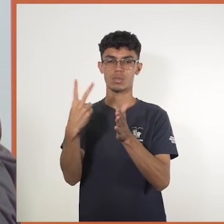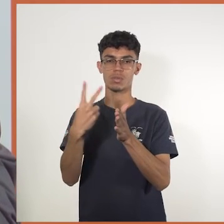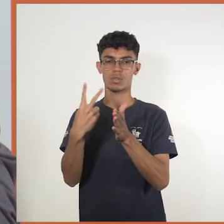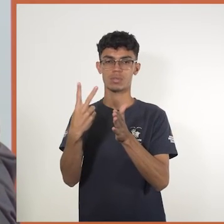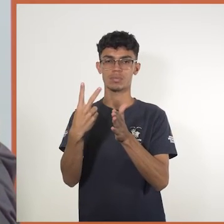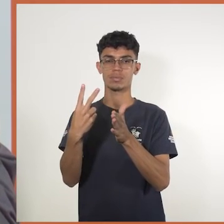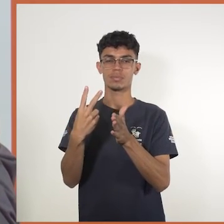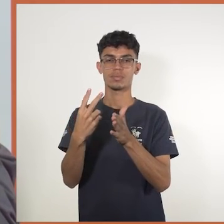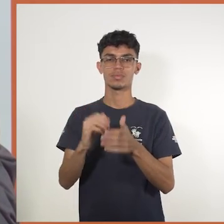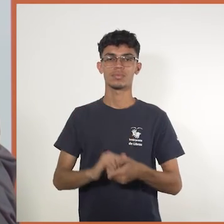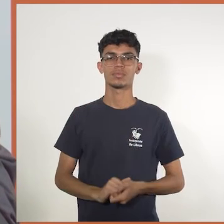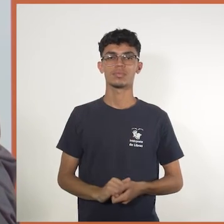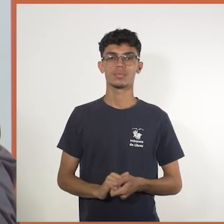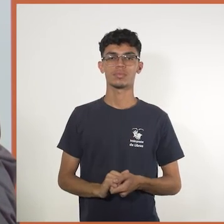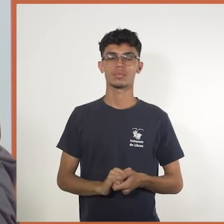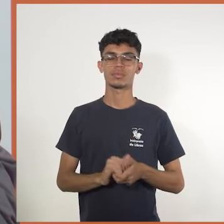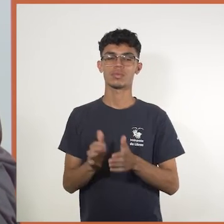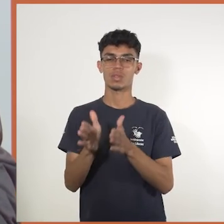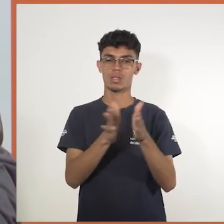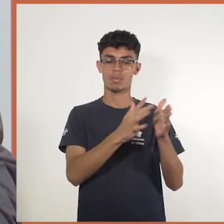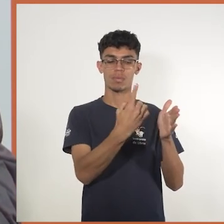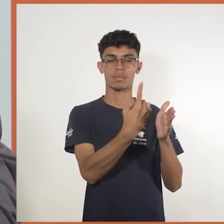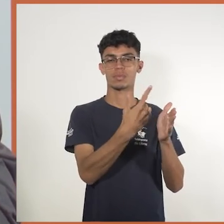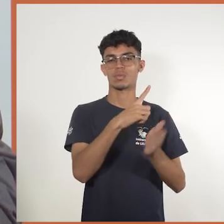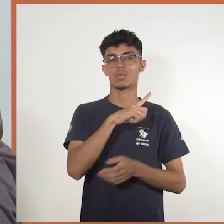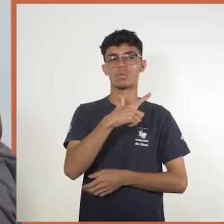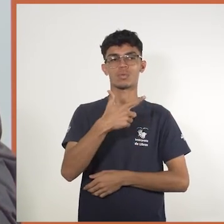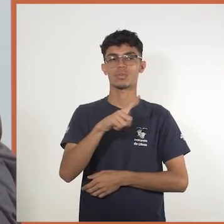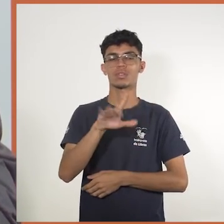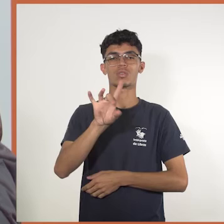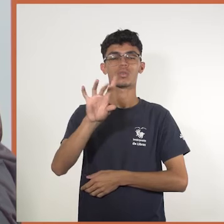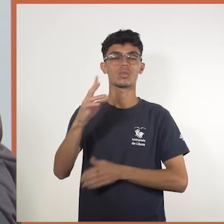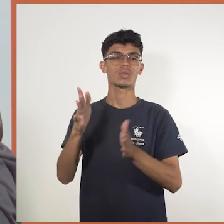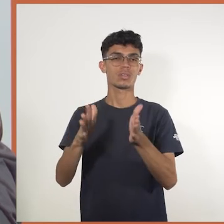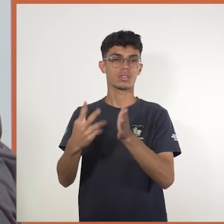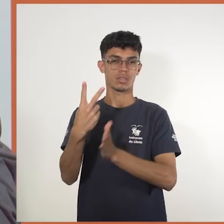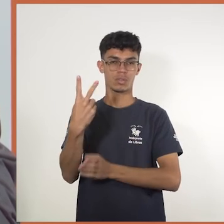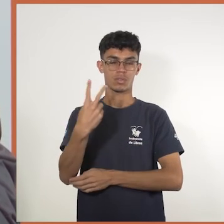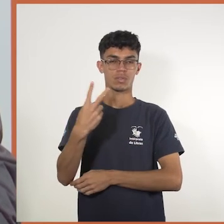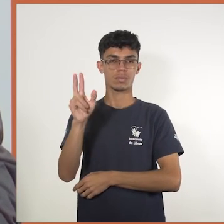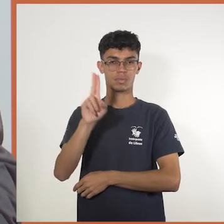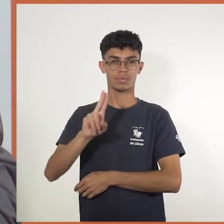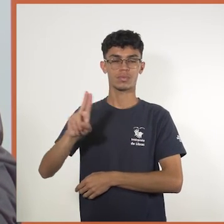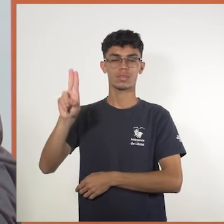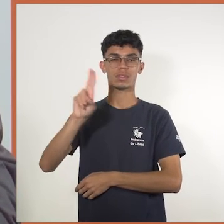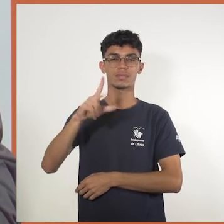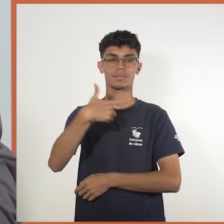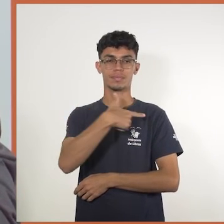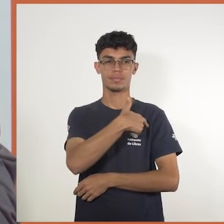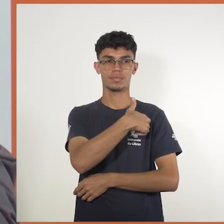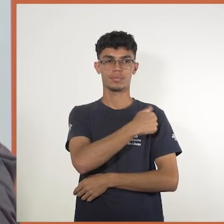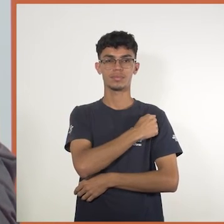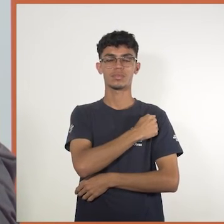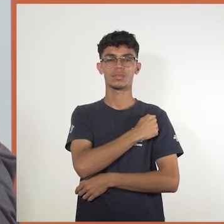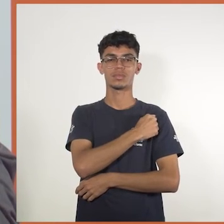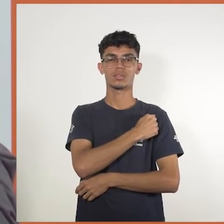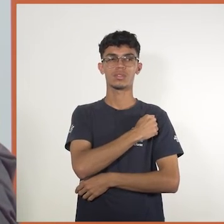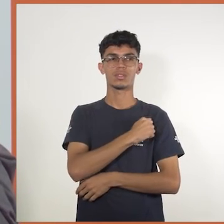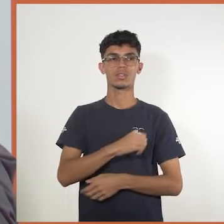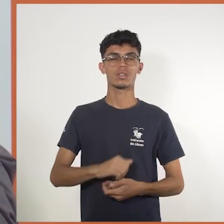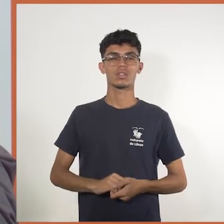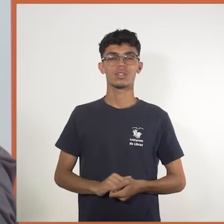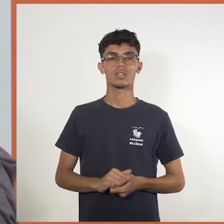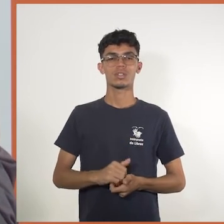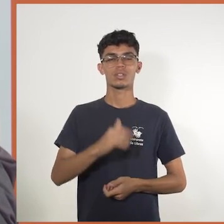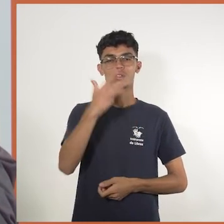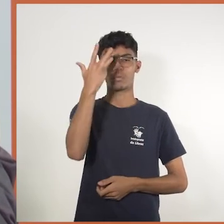lotes da Coronavac para a primeira dose. Tanto é que nós vamos utilizar na vacinação das puérperas e gestantes